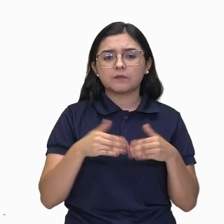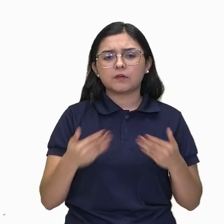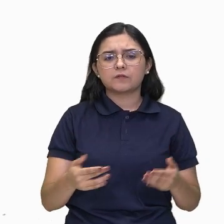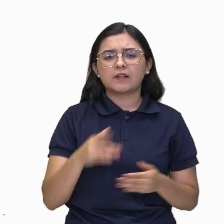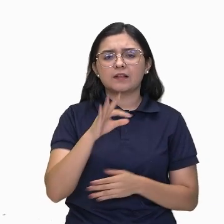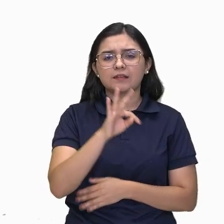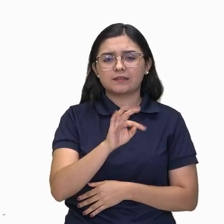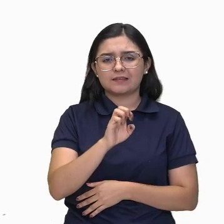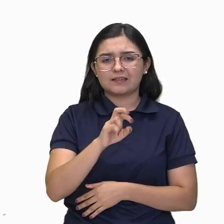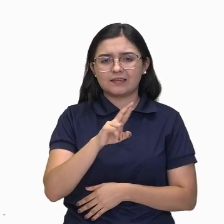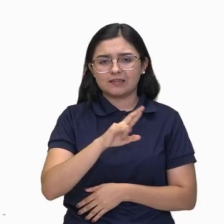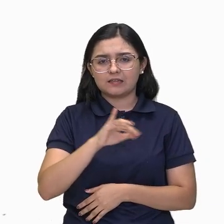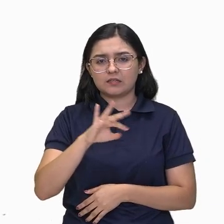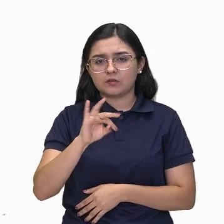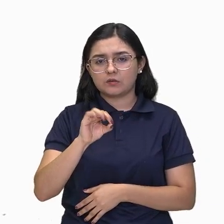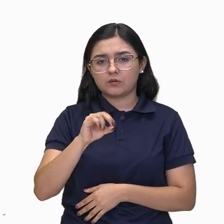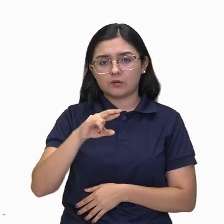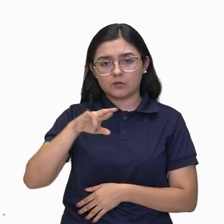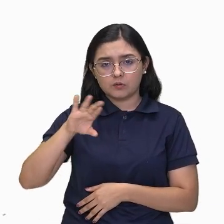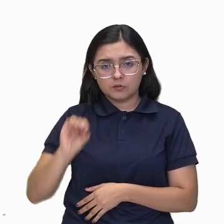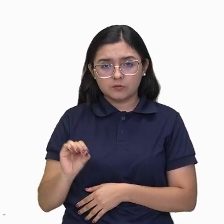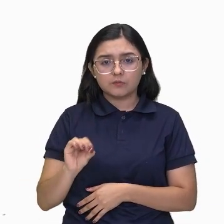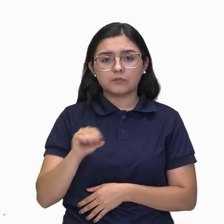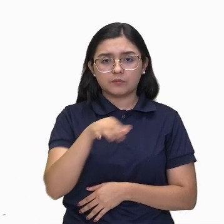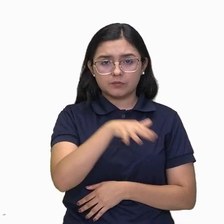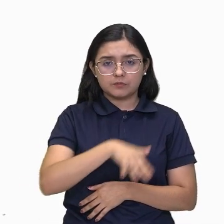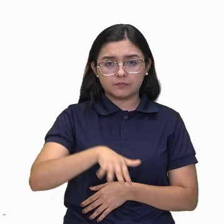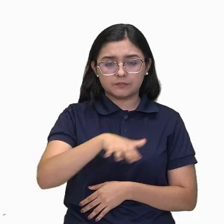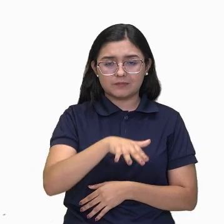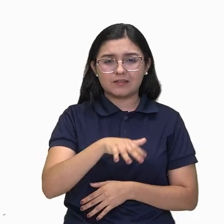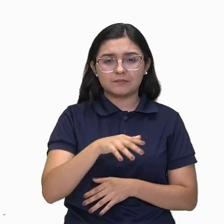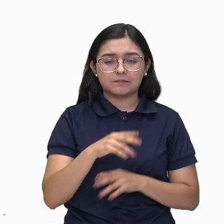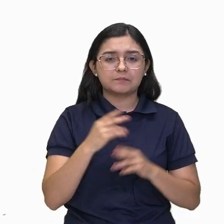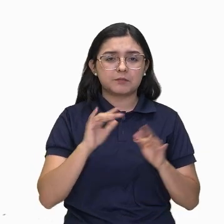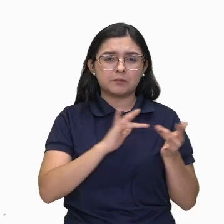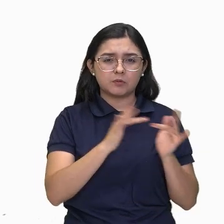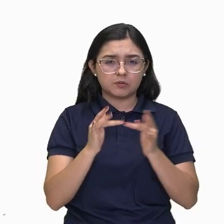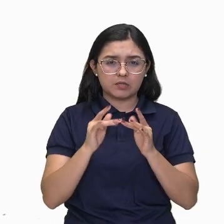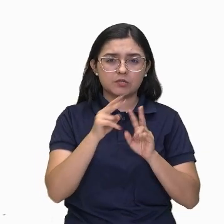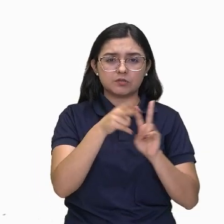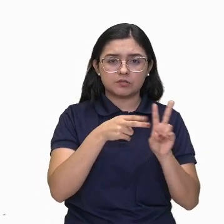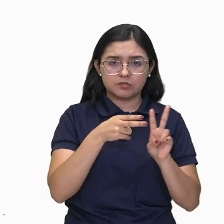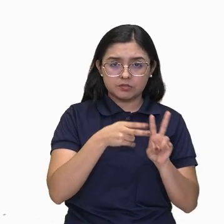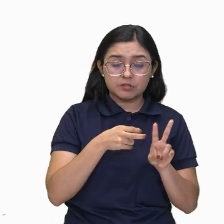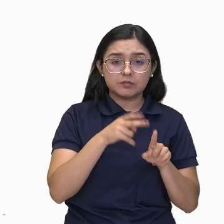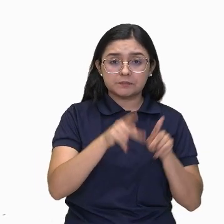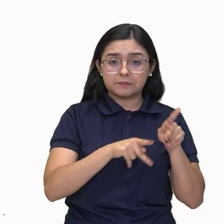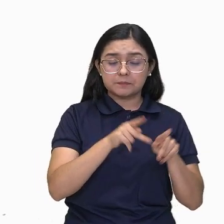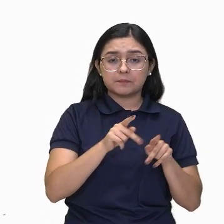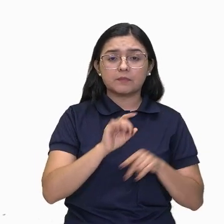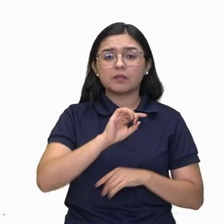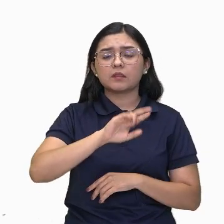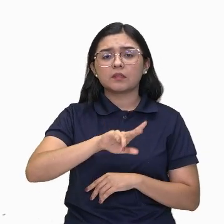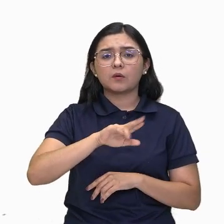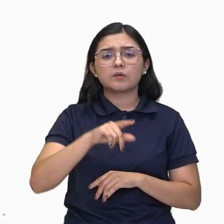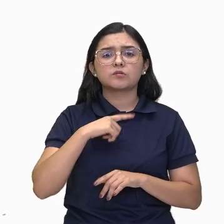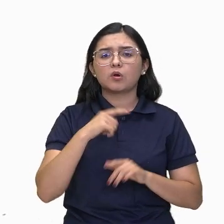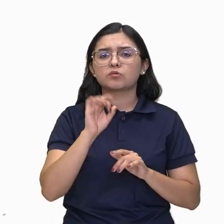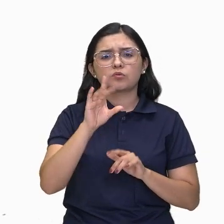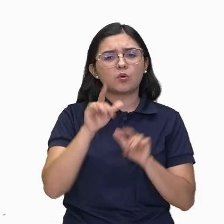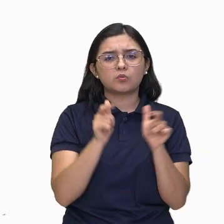território na questão indígena, tratando dos povos originários, não é apenas o espaço